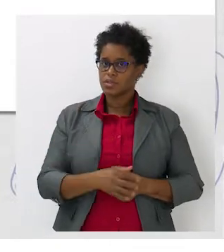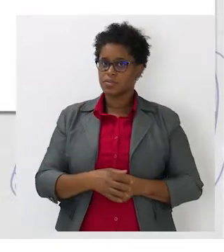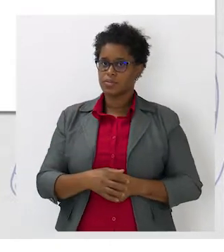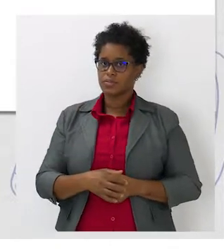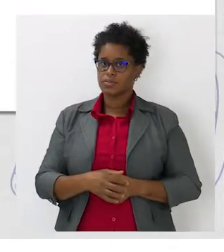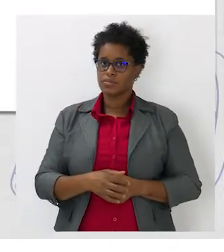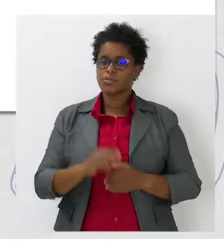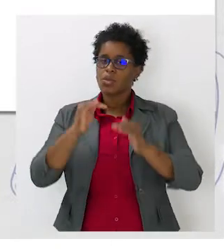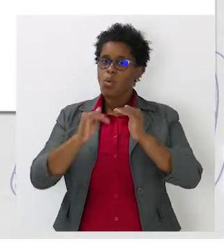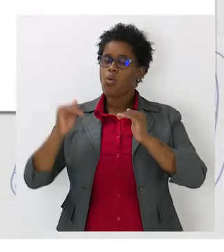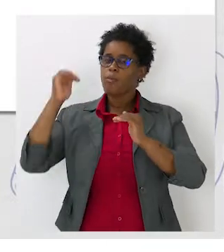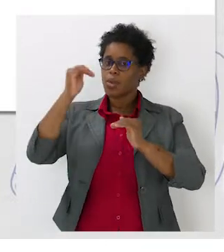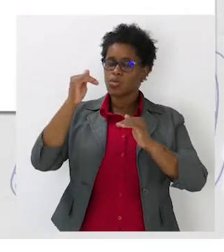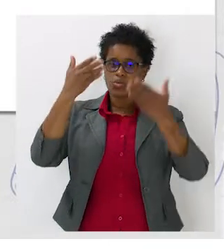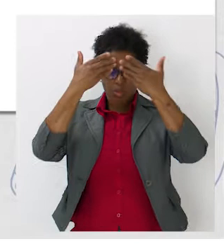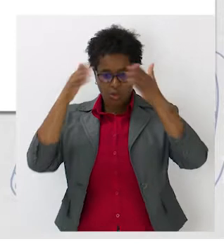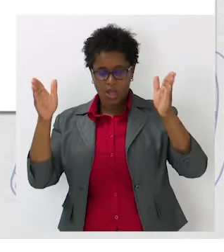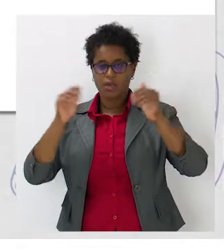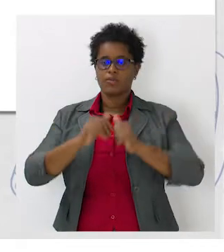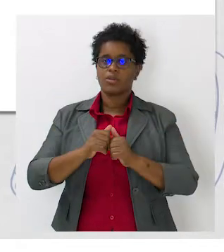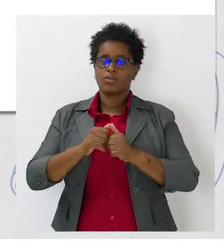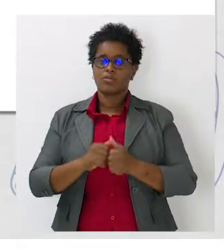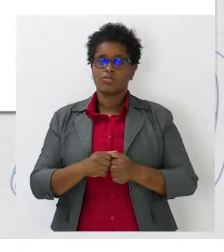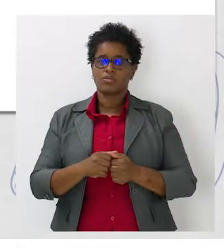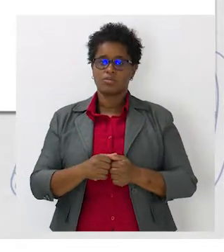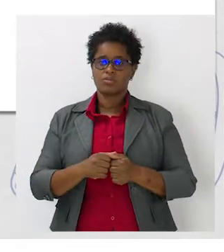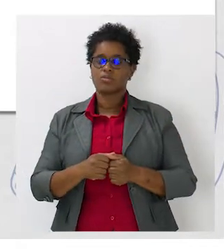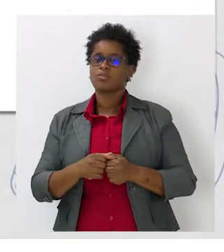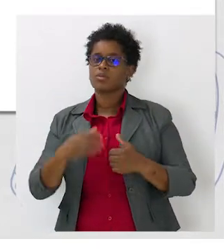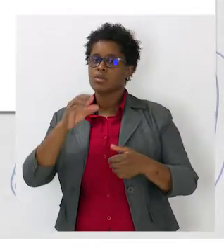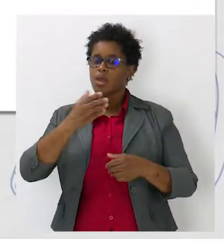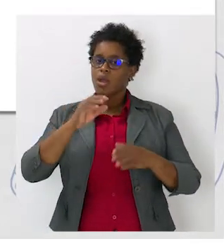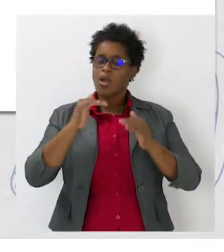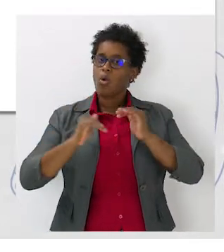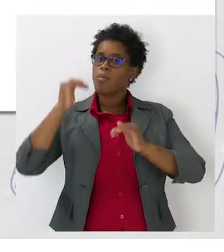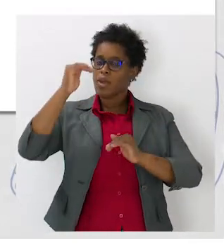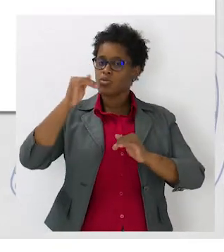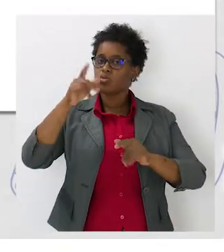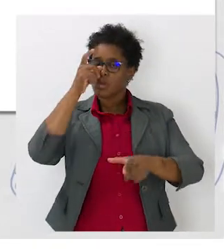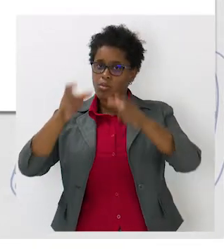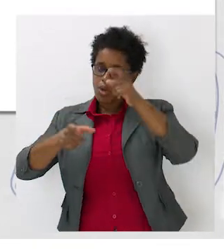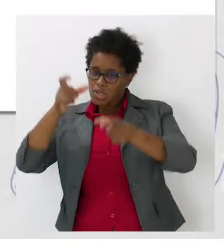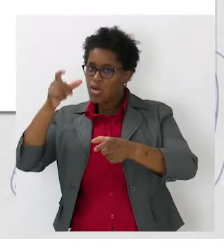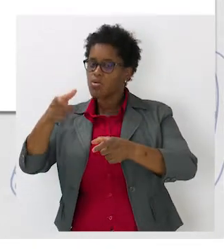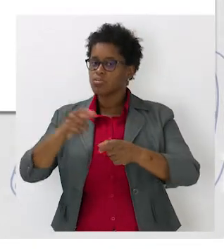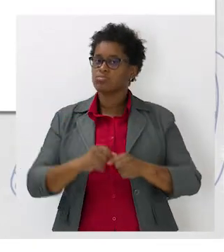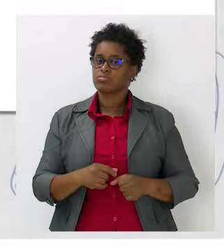Temos ali aumento demográfico, quer dizer, aumento da